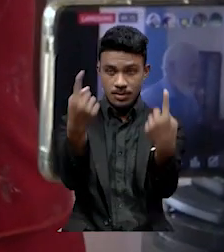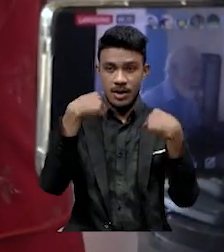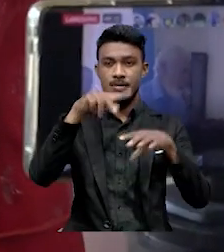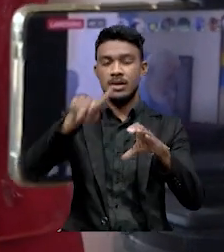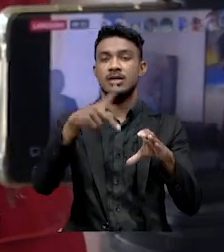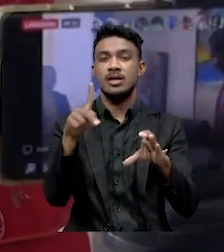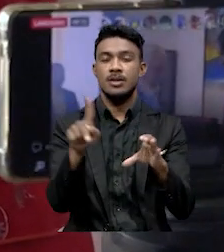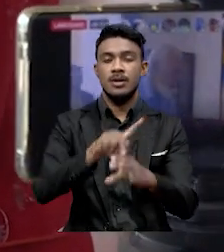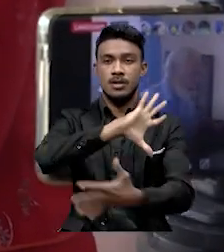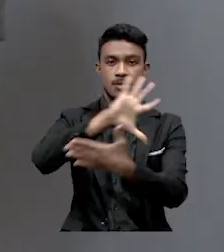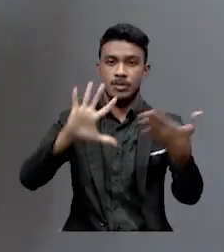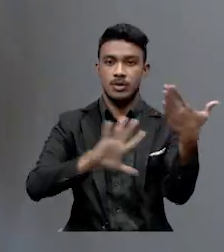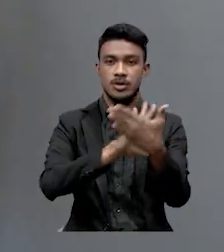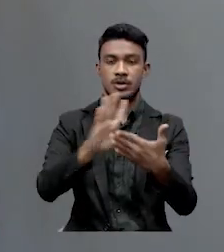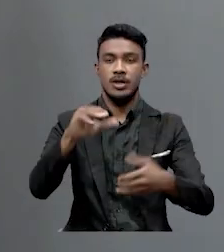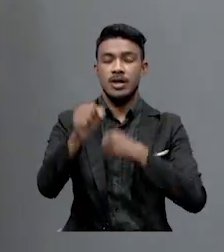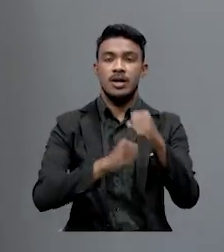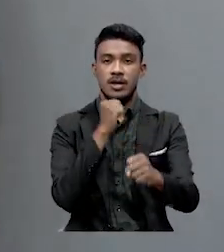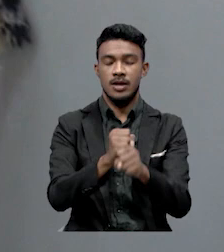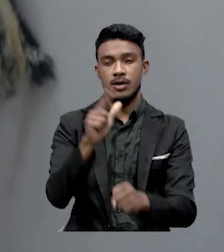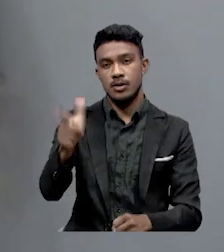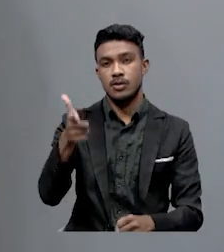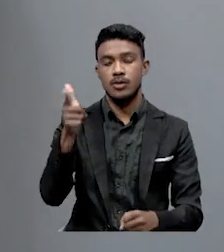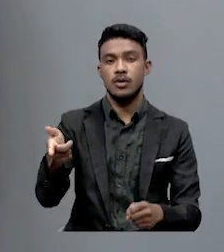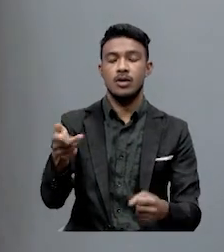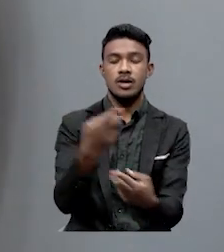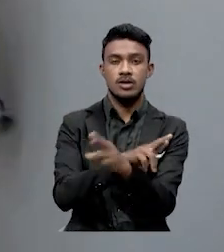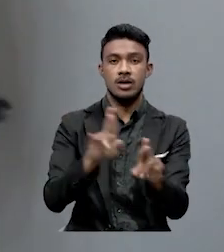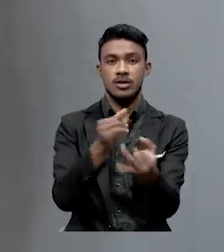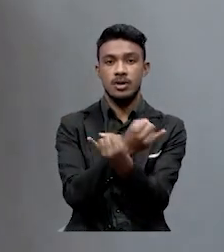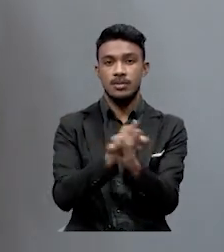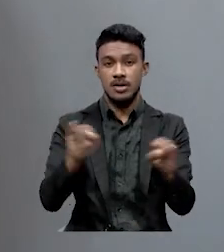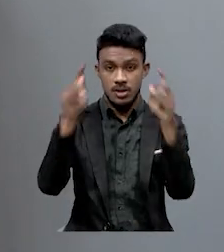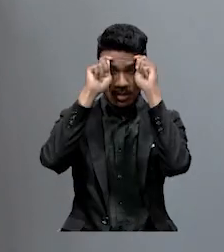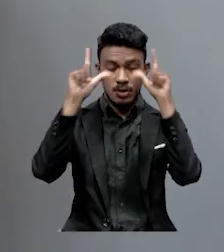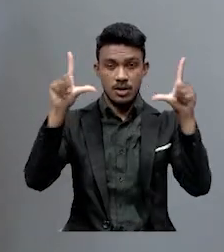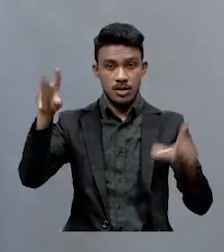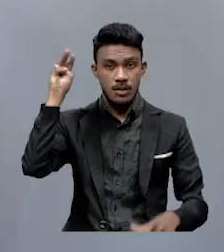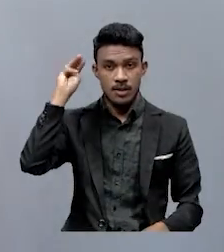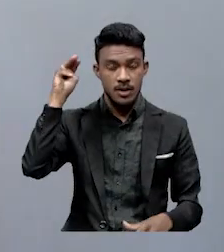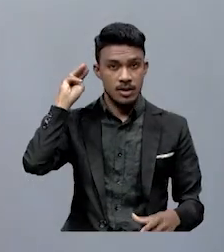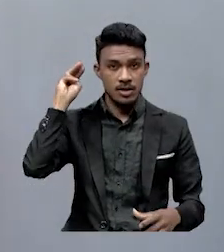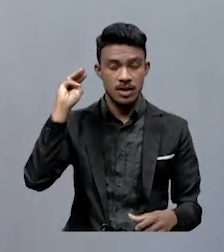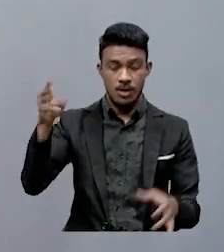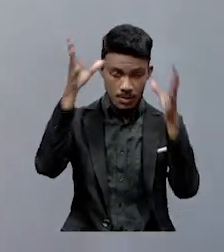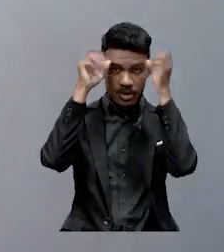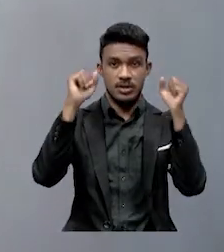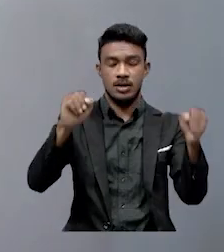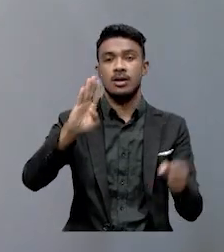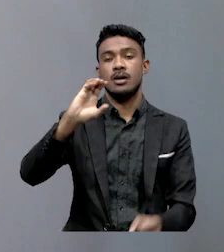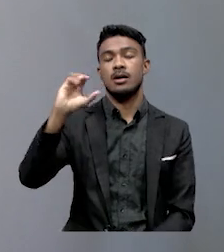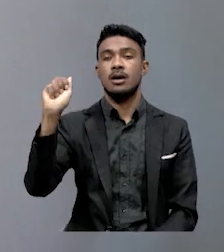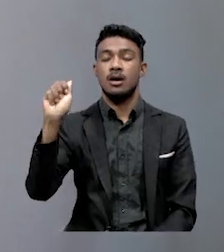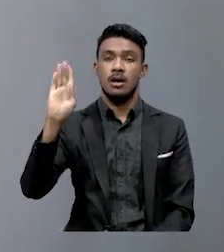participa comemoração Tinan Ronul Restauração Independência Timor-Leste. Ministra Presidencial, Conselho Ministro Cabo Verde,